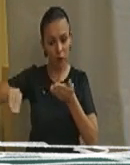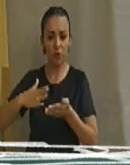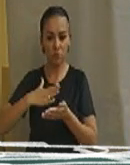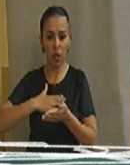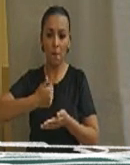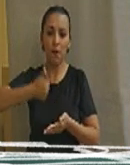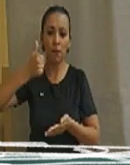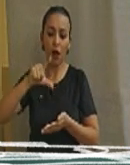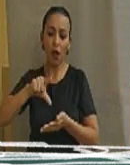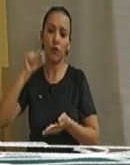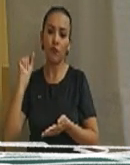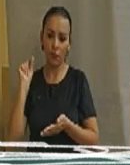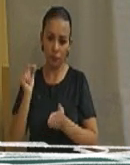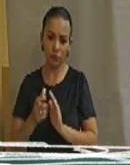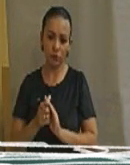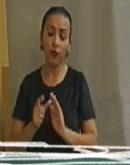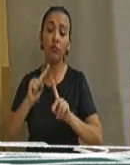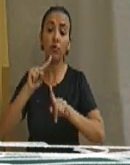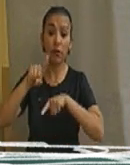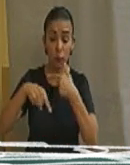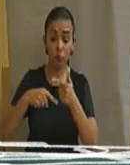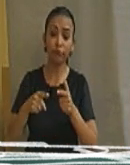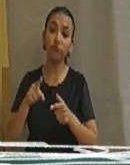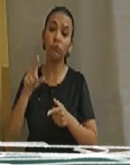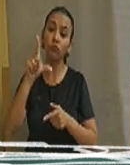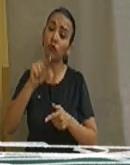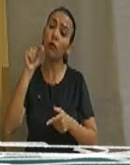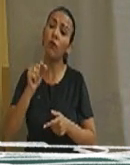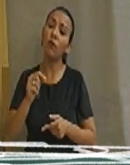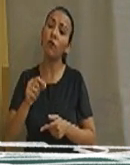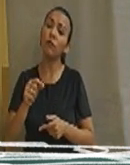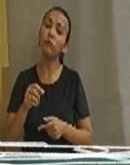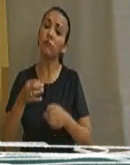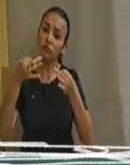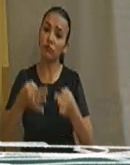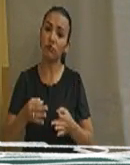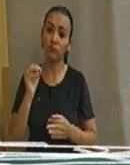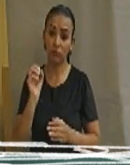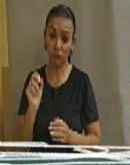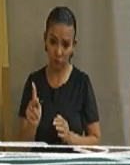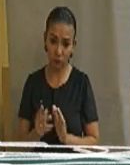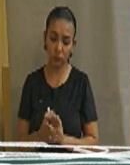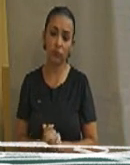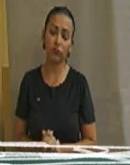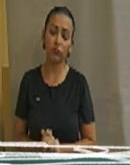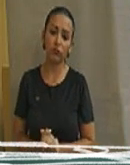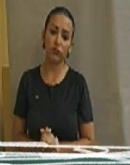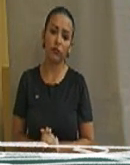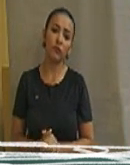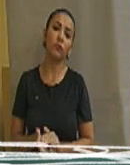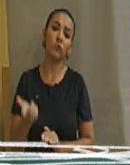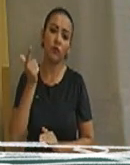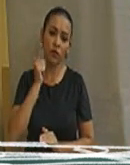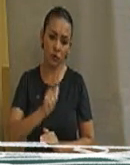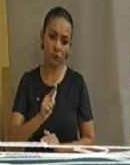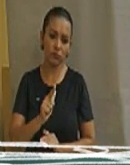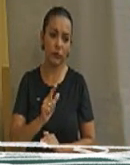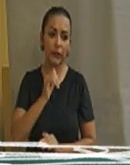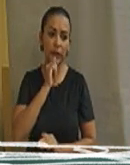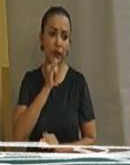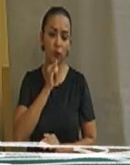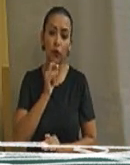eu marquei anteriormente e daí então marcar a opção que eu quero. Ok? Então vou manter o inverno,